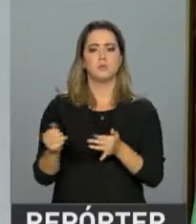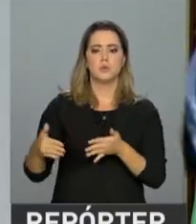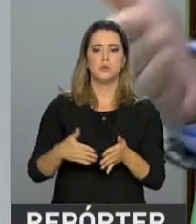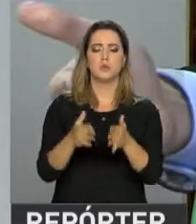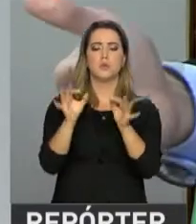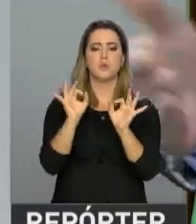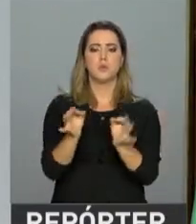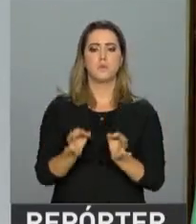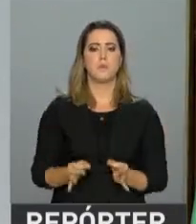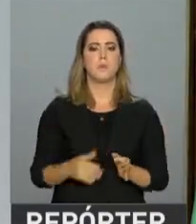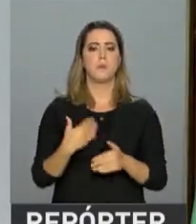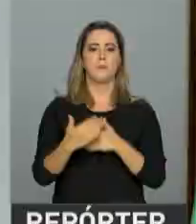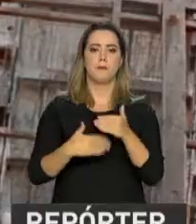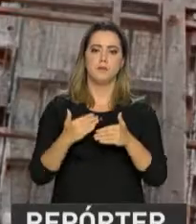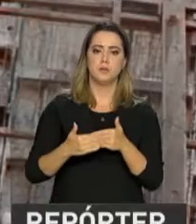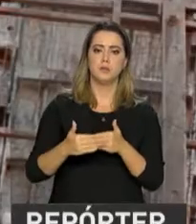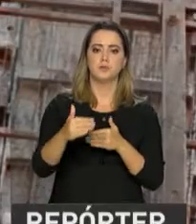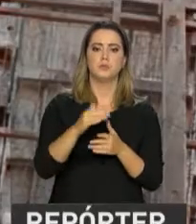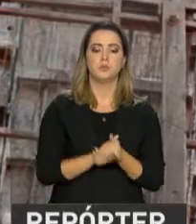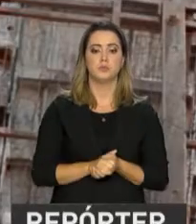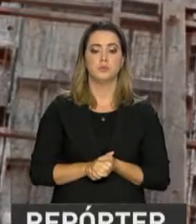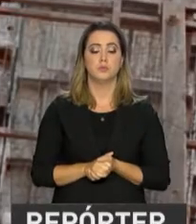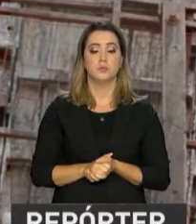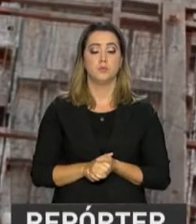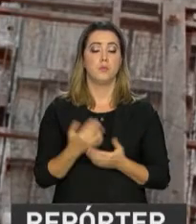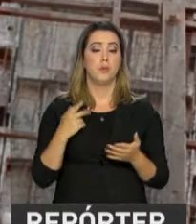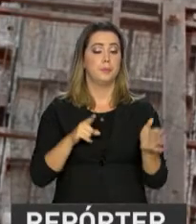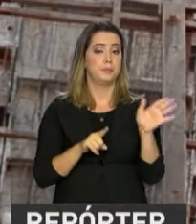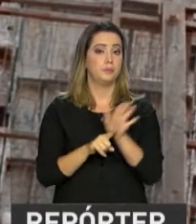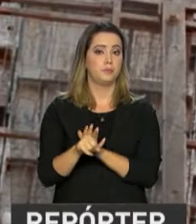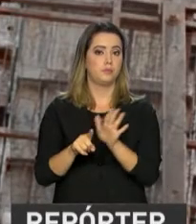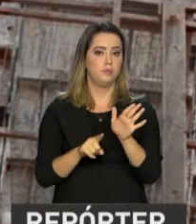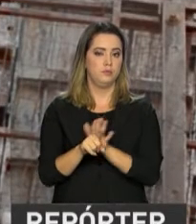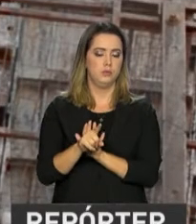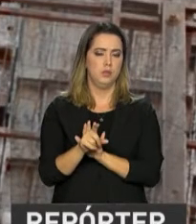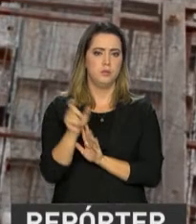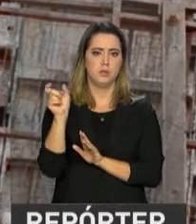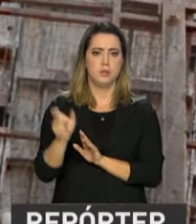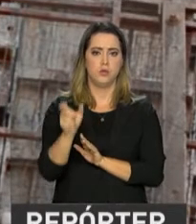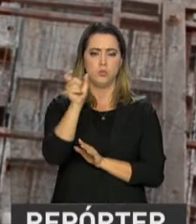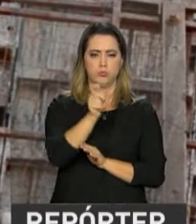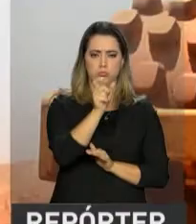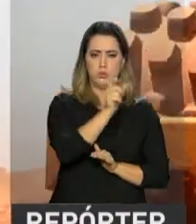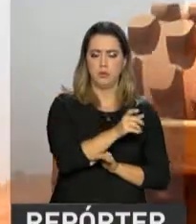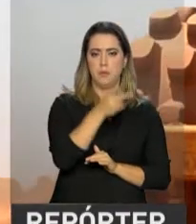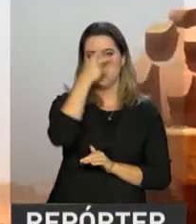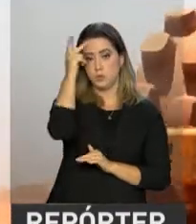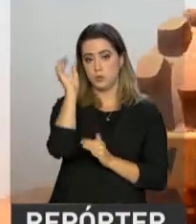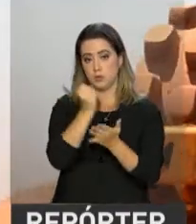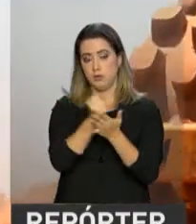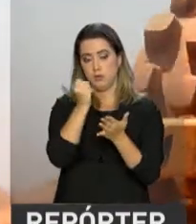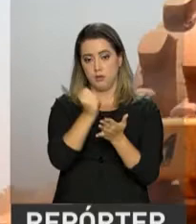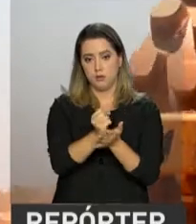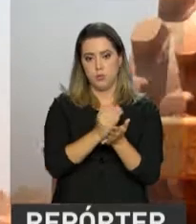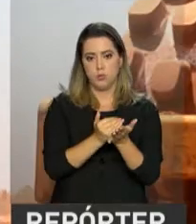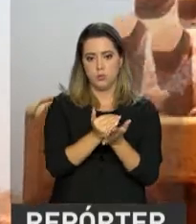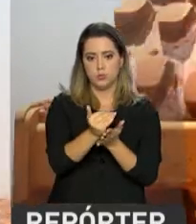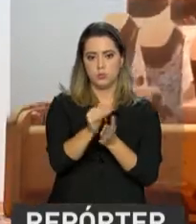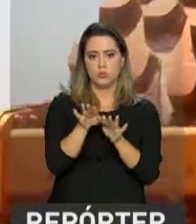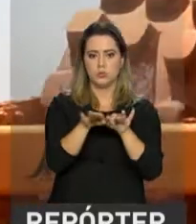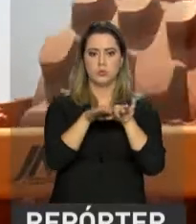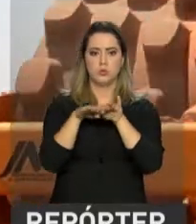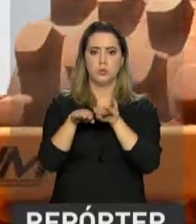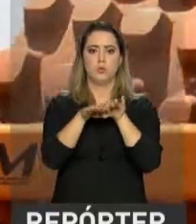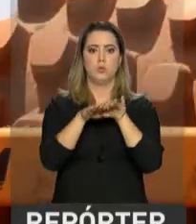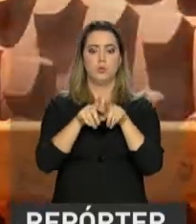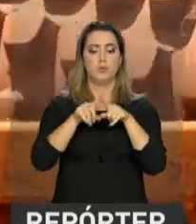para sustentar isso ao longo do tempo segundo os pesquisadores o contingente de empregados com carteira assinada permaneceu estável